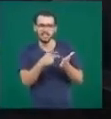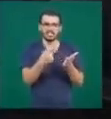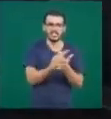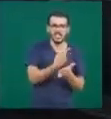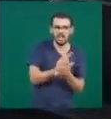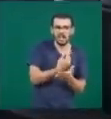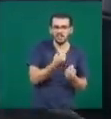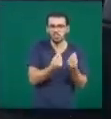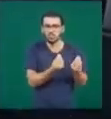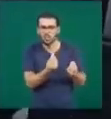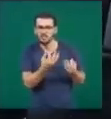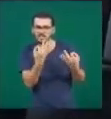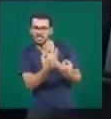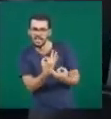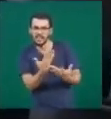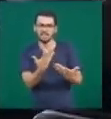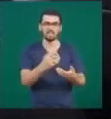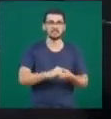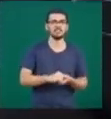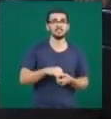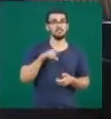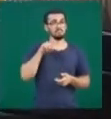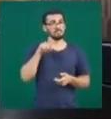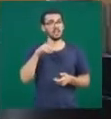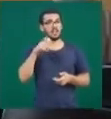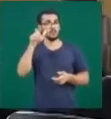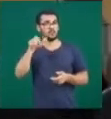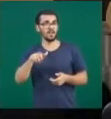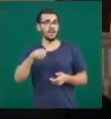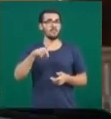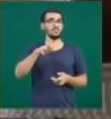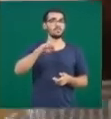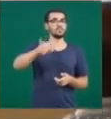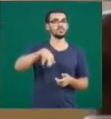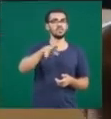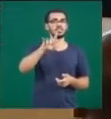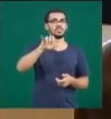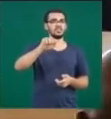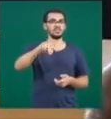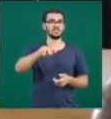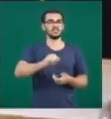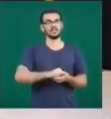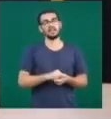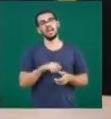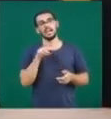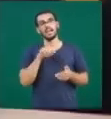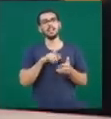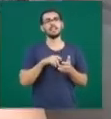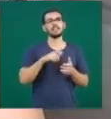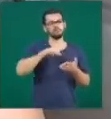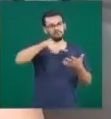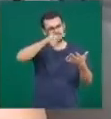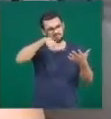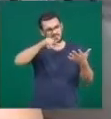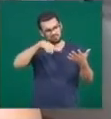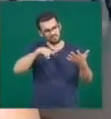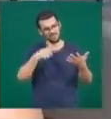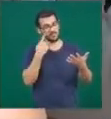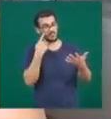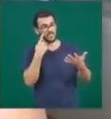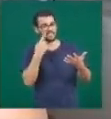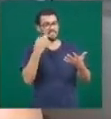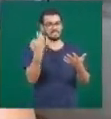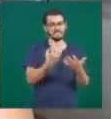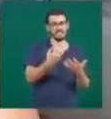agência que acompanha o noticiário para corrigir informações imprecisas e divulgar dados corretos. Fake news é